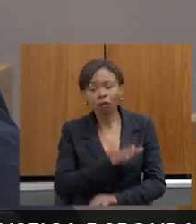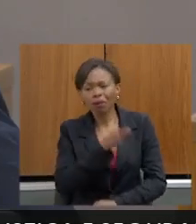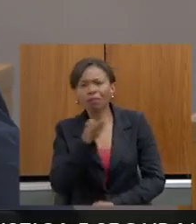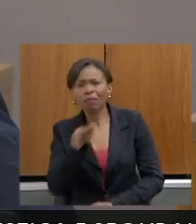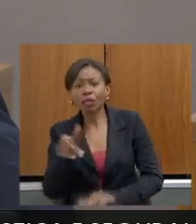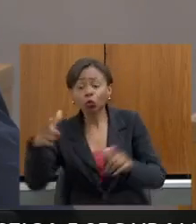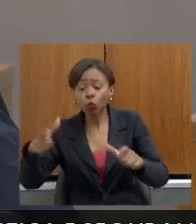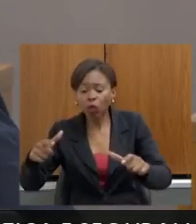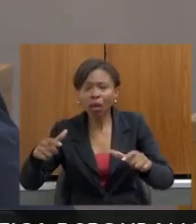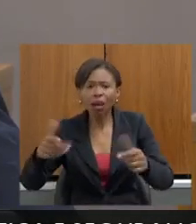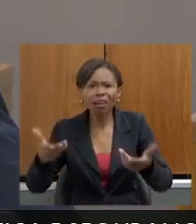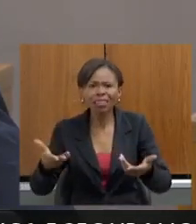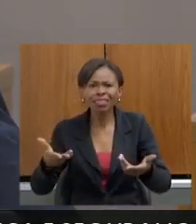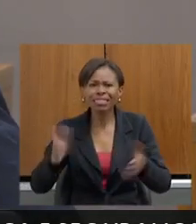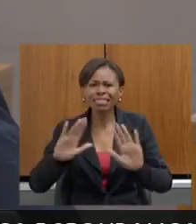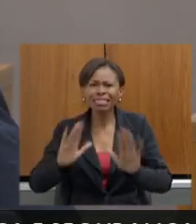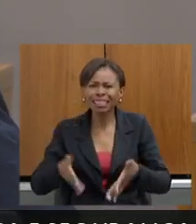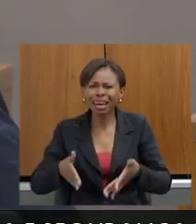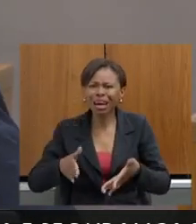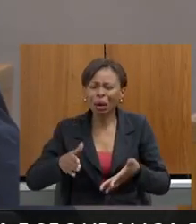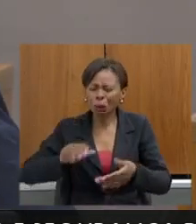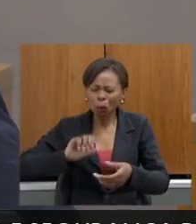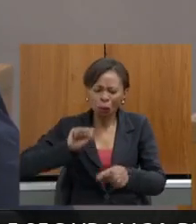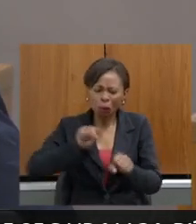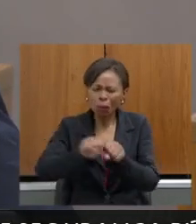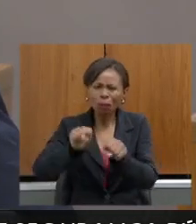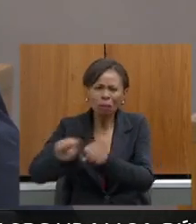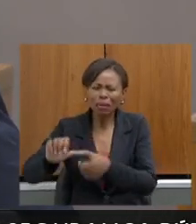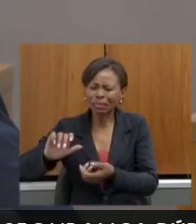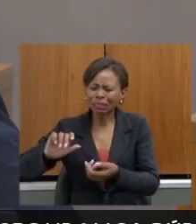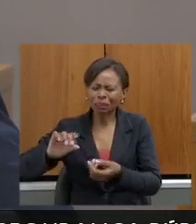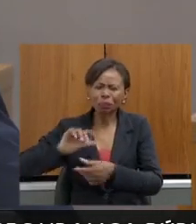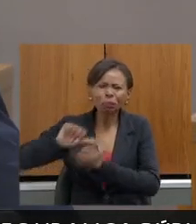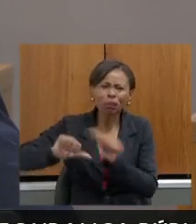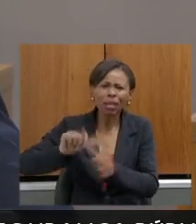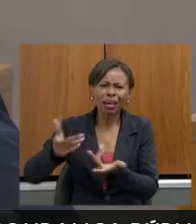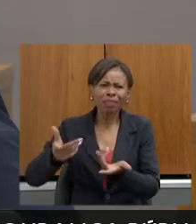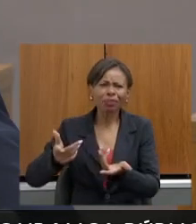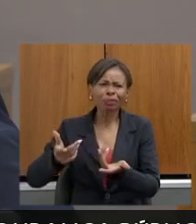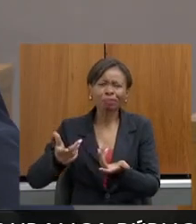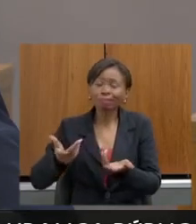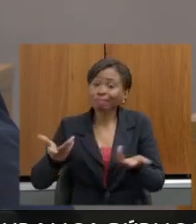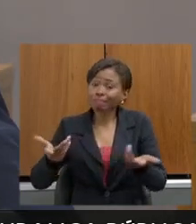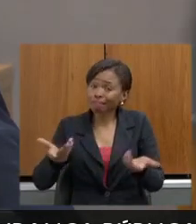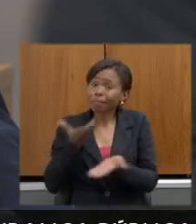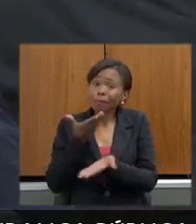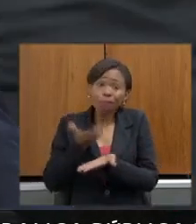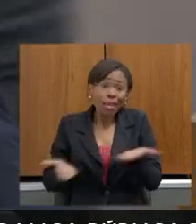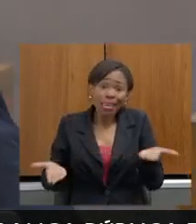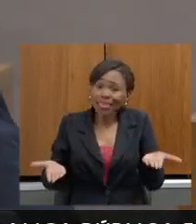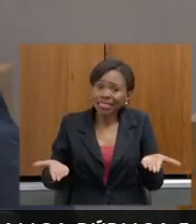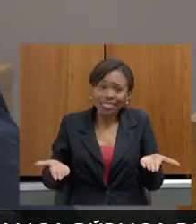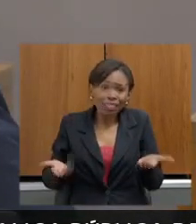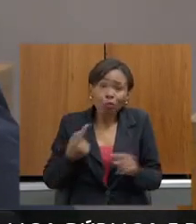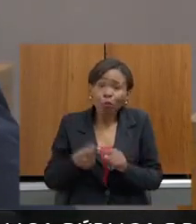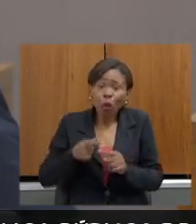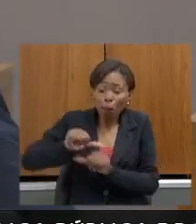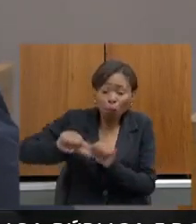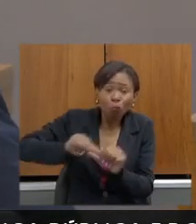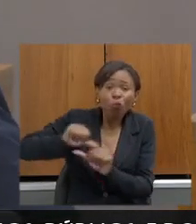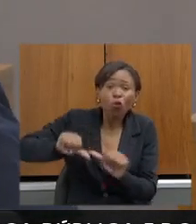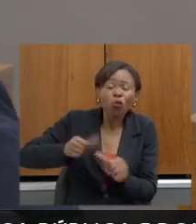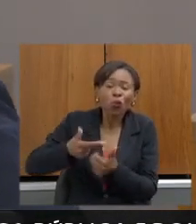descaracterizado já Olá eu sou uma perda muito grande para investigação e eu às vezes fala assim dos